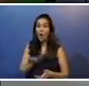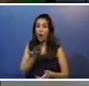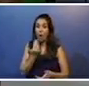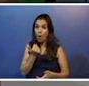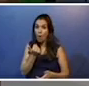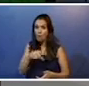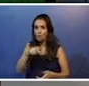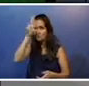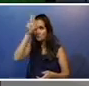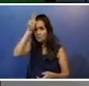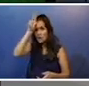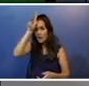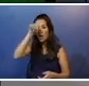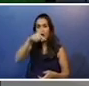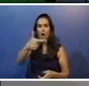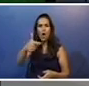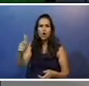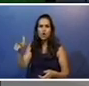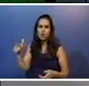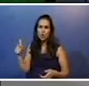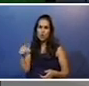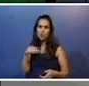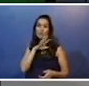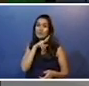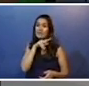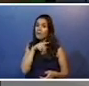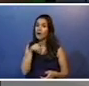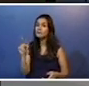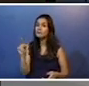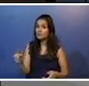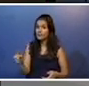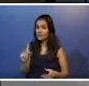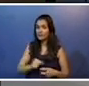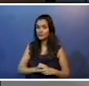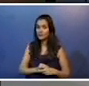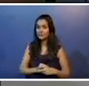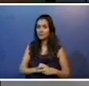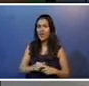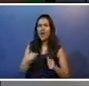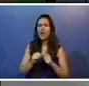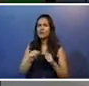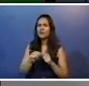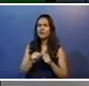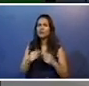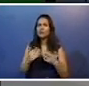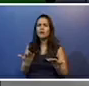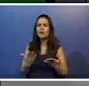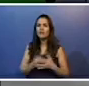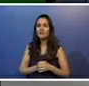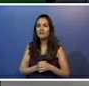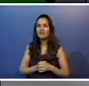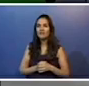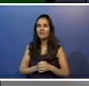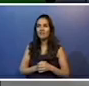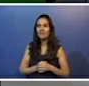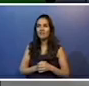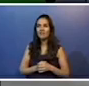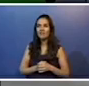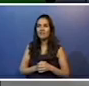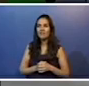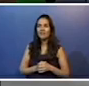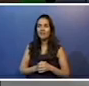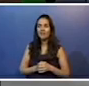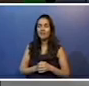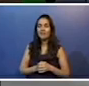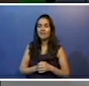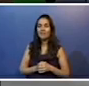de insetos e outros pequenos animais. O que elas estão fazendo quando essas aves se alimentam de insetos e pequenos animais?